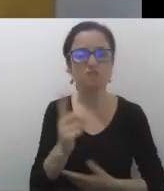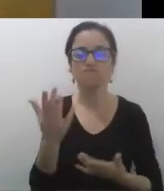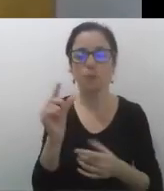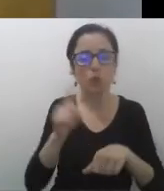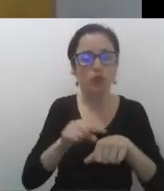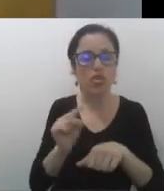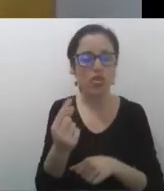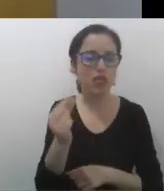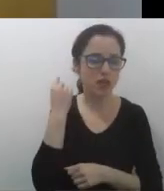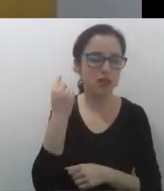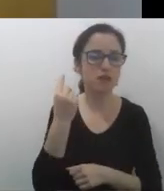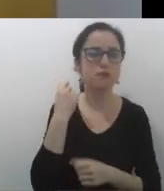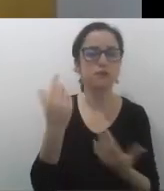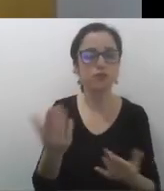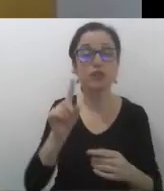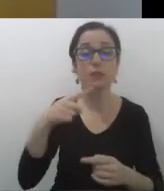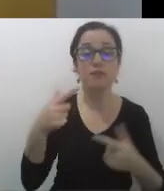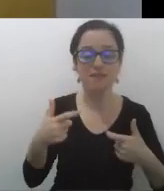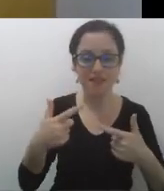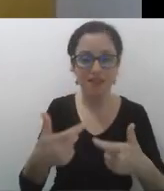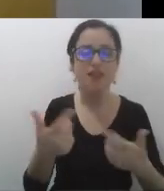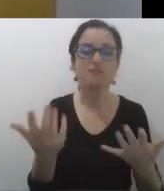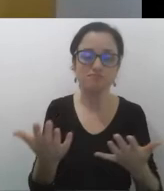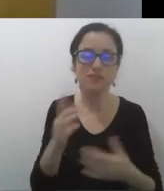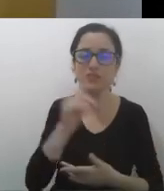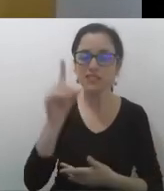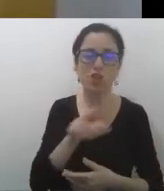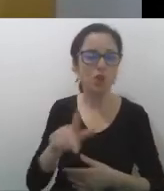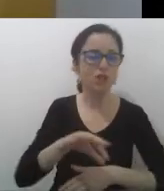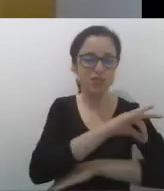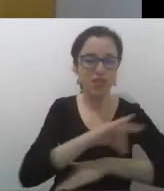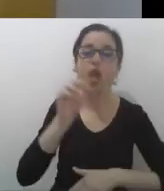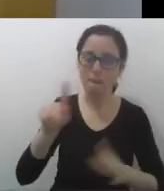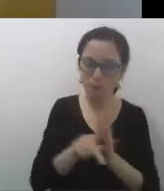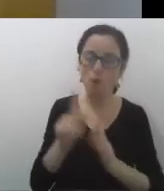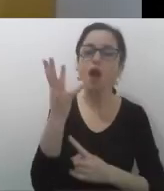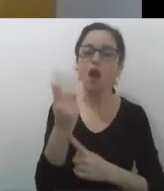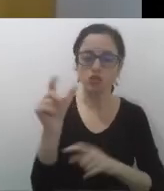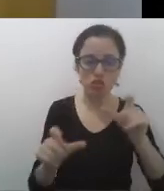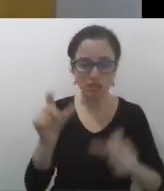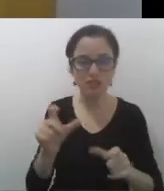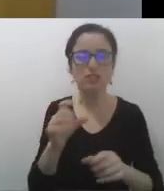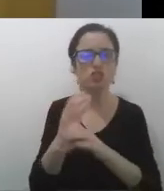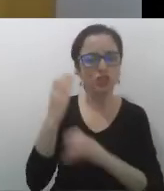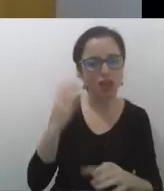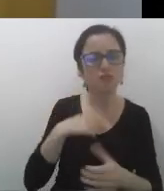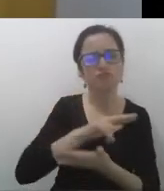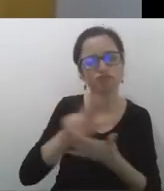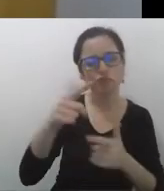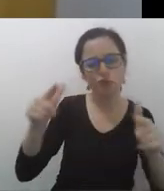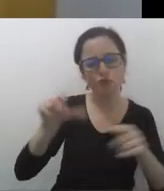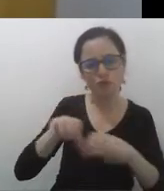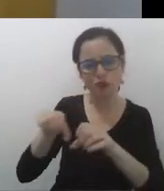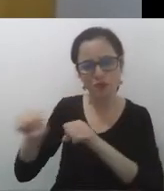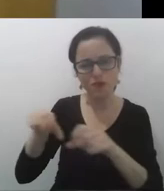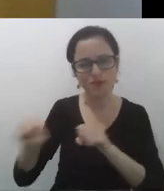A escola de design na Itália é muito recente, né? Então, no pós-guerra, quem fazia design não era arquiteto, era artista, enfim, era outro